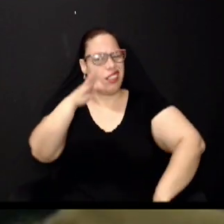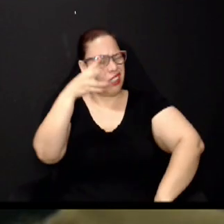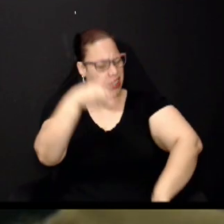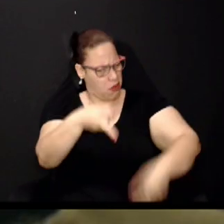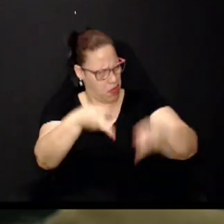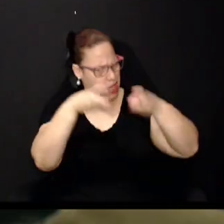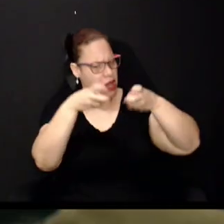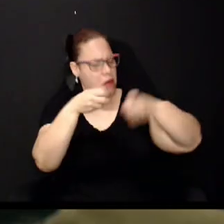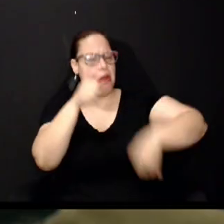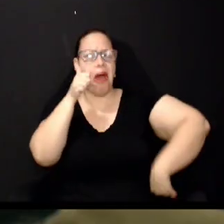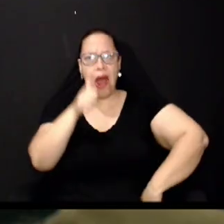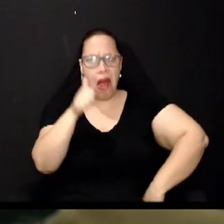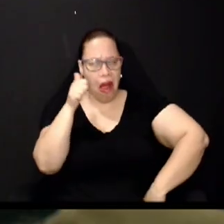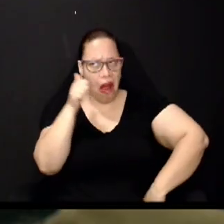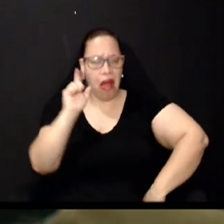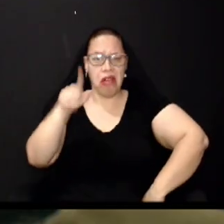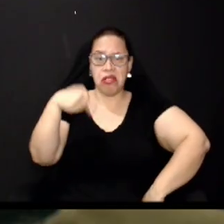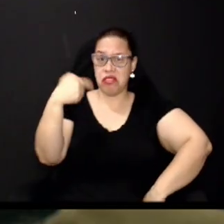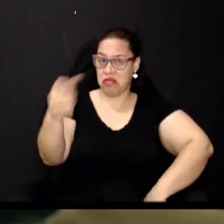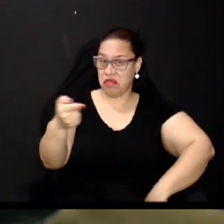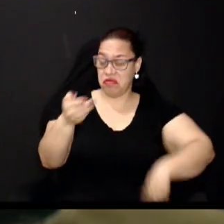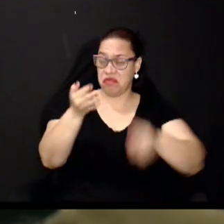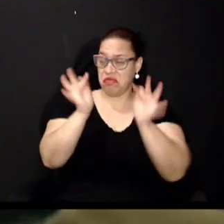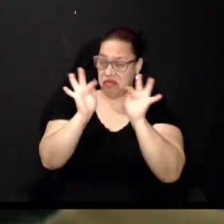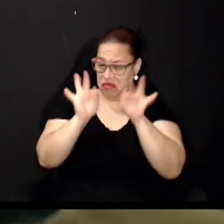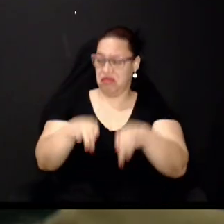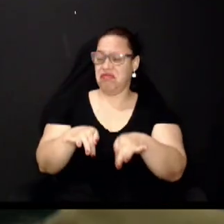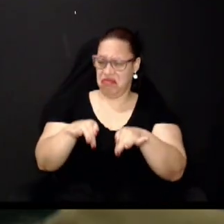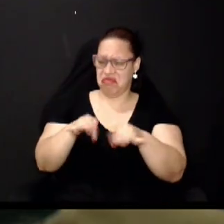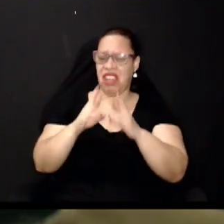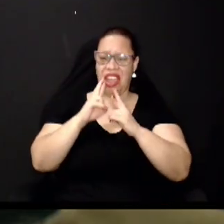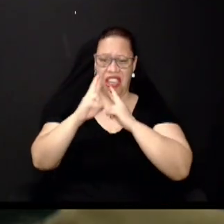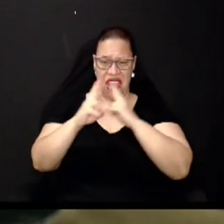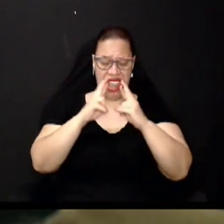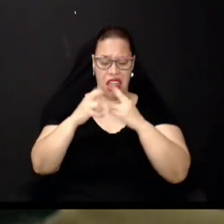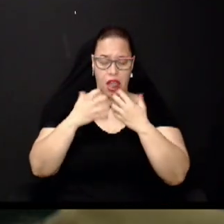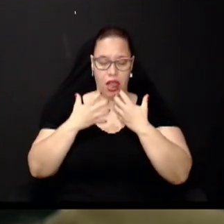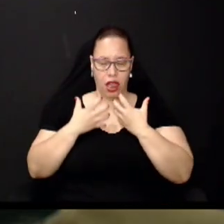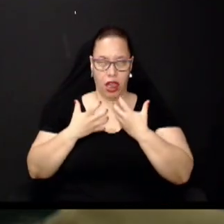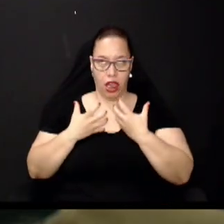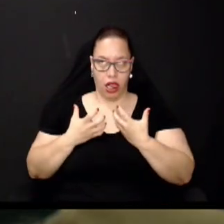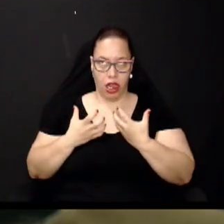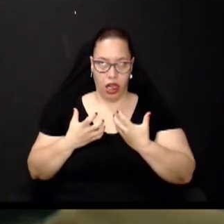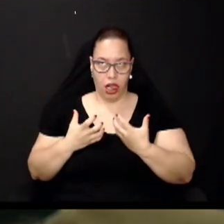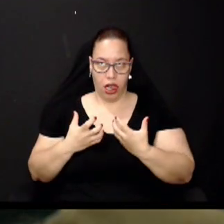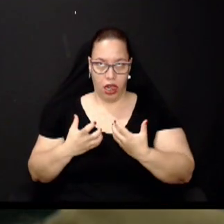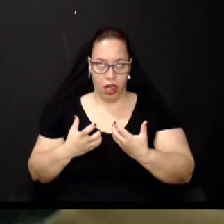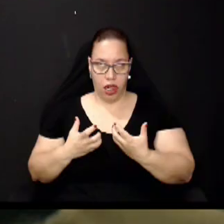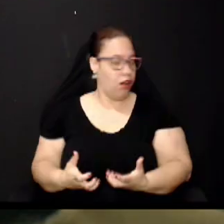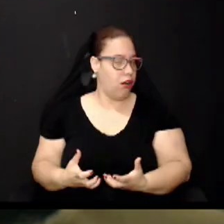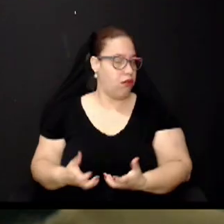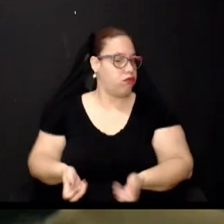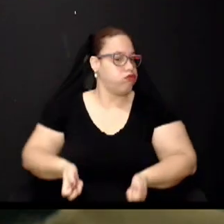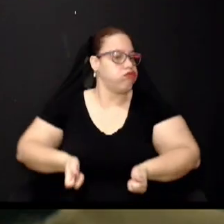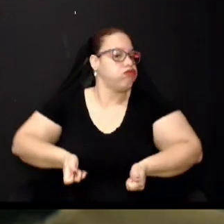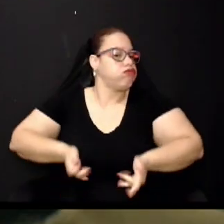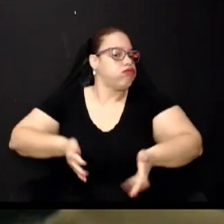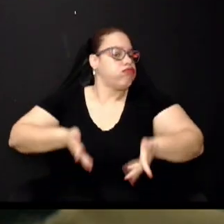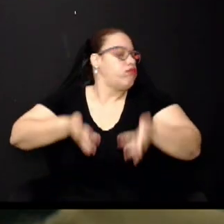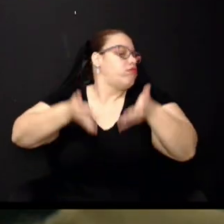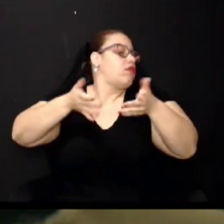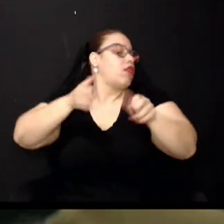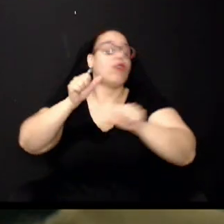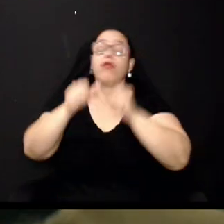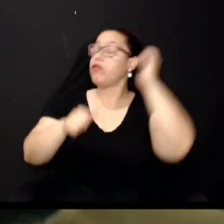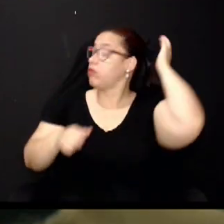Mulheres que depois de um fim, de um relacionamento desgastantes, acabam florescendo. São mudanças no cabelo,